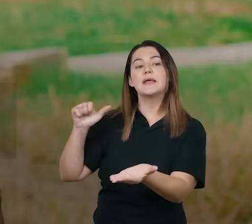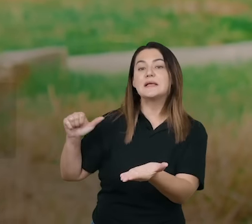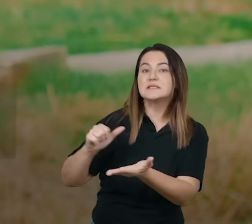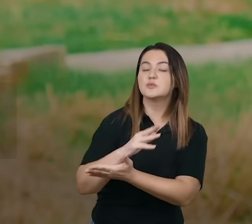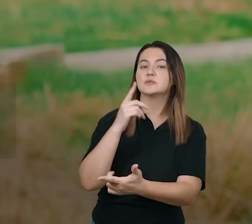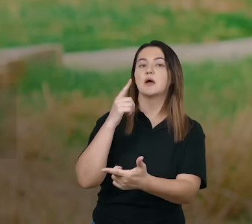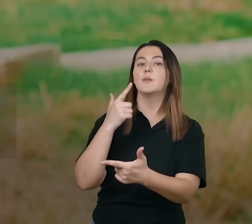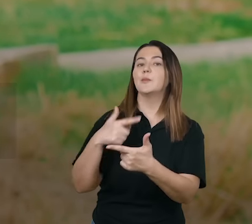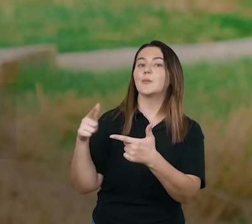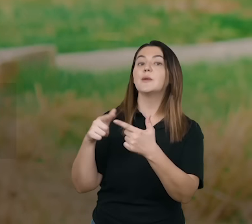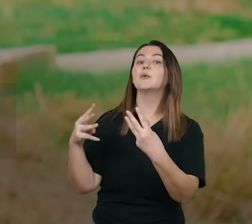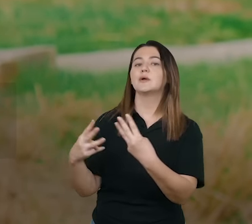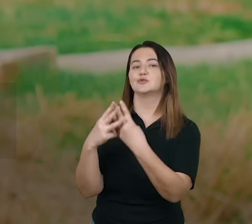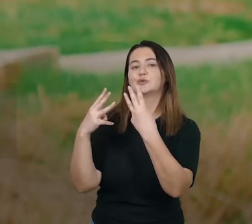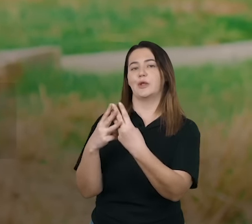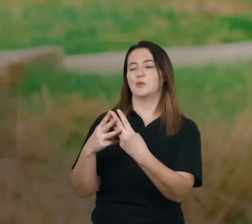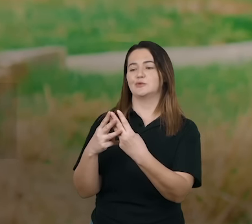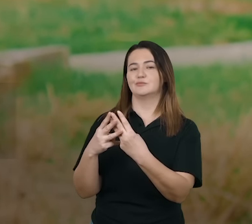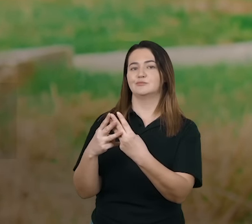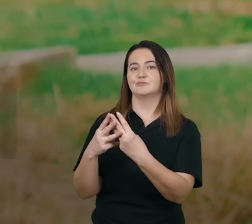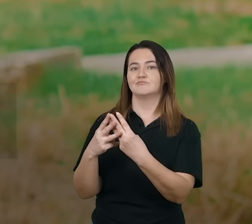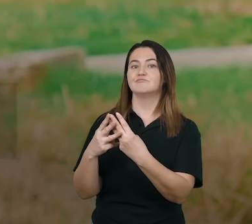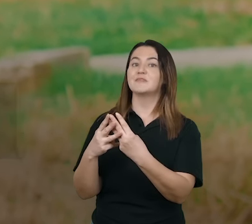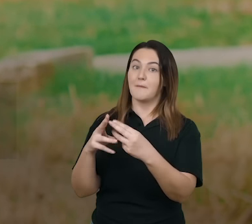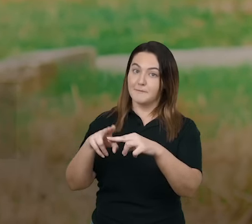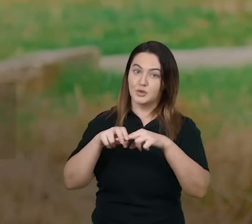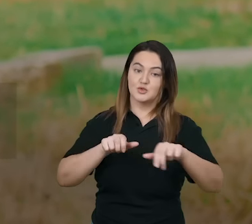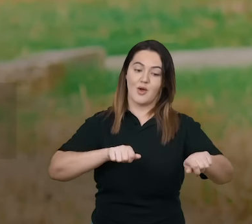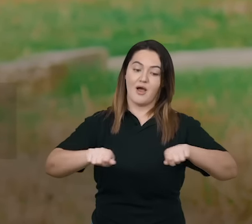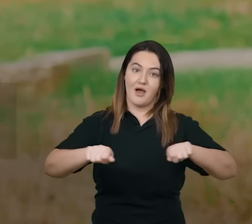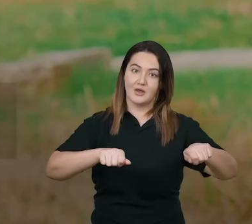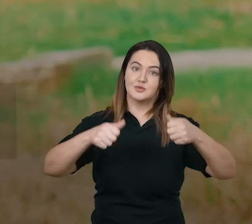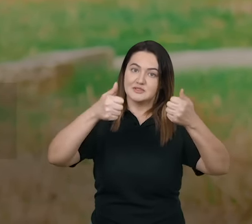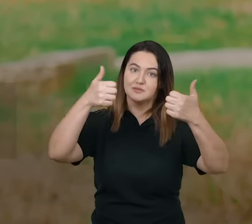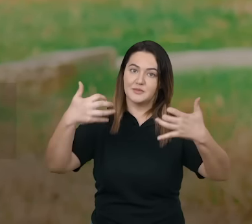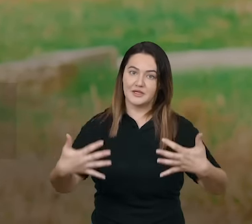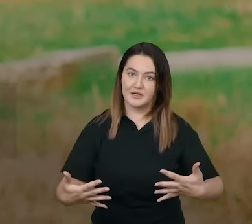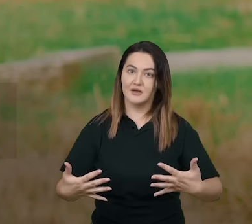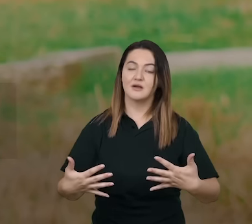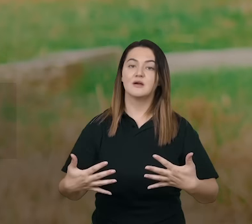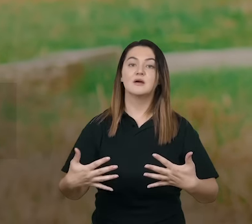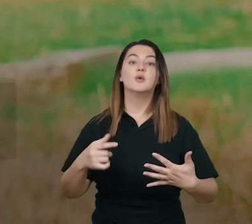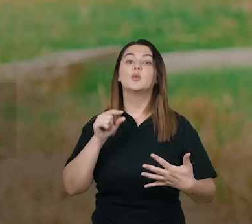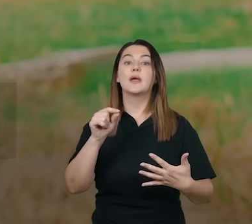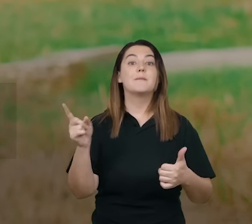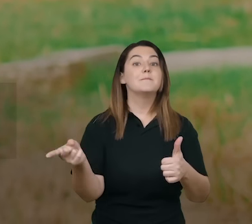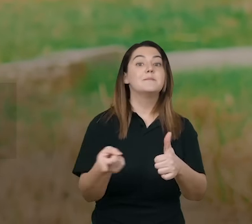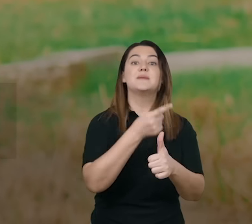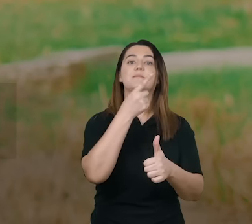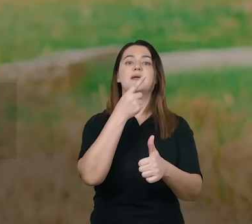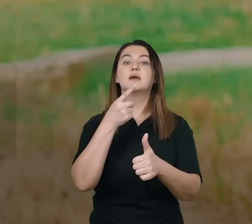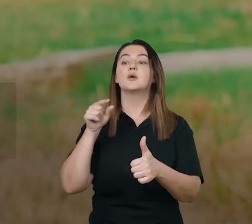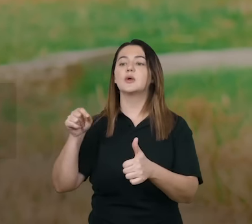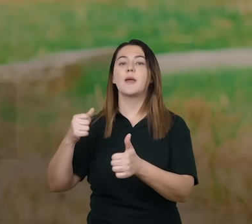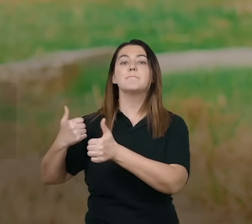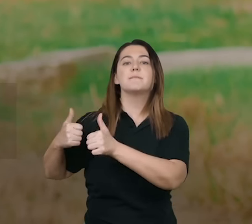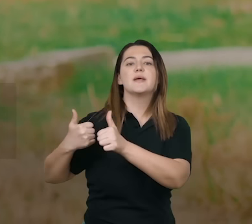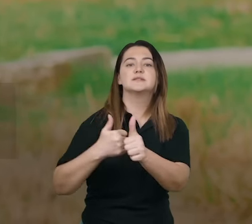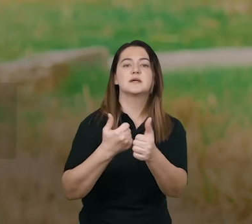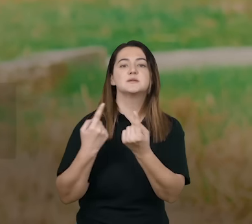problemáticos são os seguidores de Jesus de Nazaré. E aí o livro de Atos dos Apóstolos começa a contar a primeira